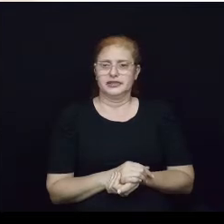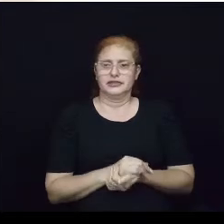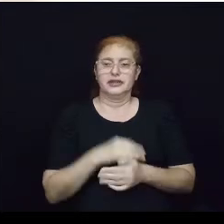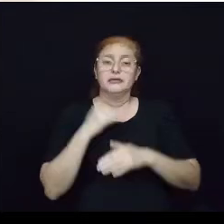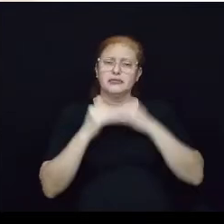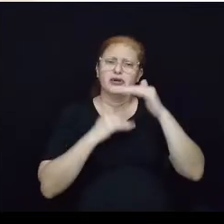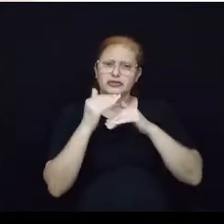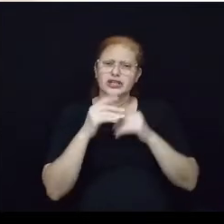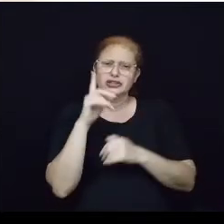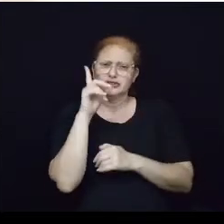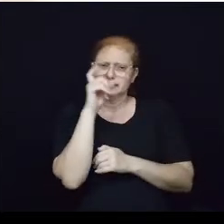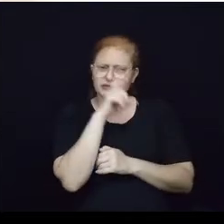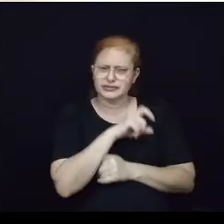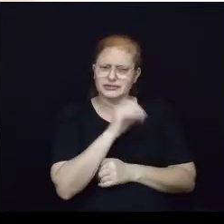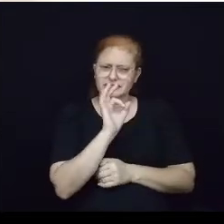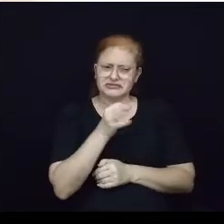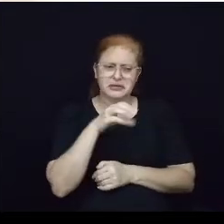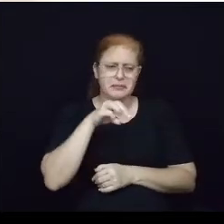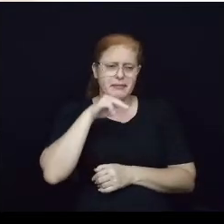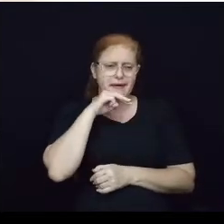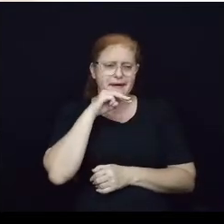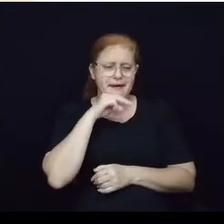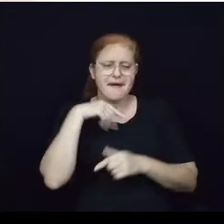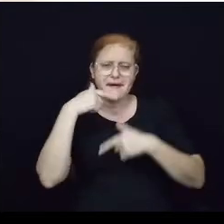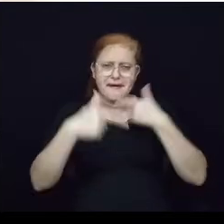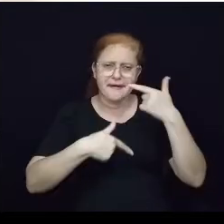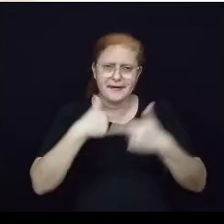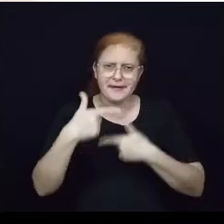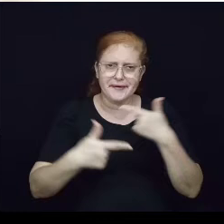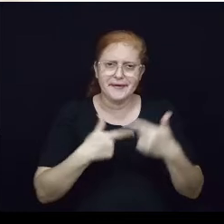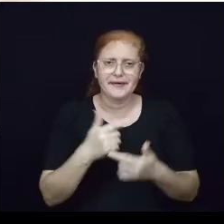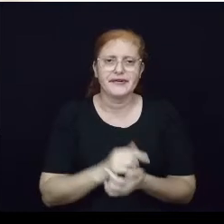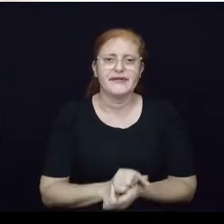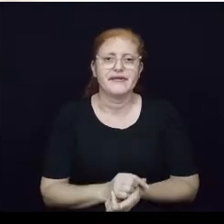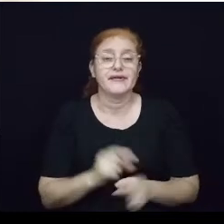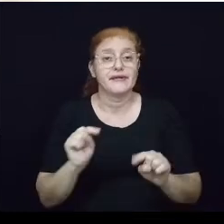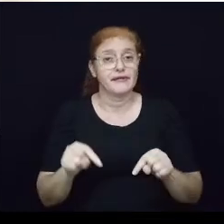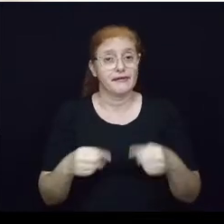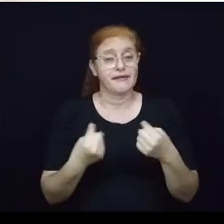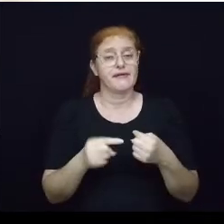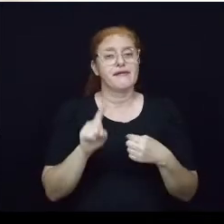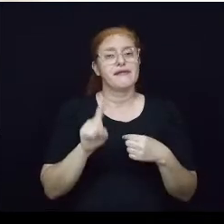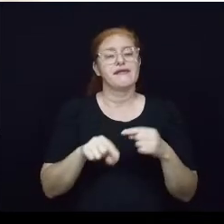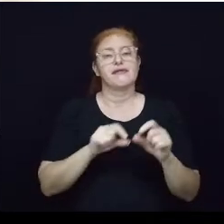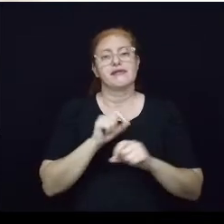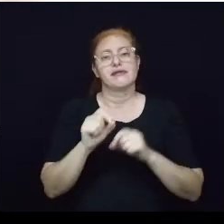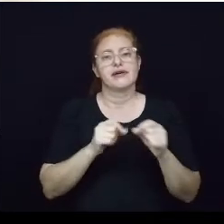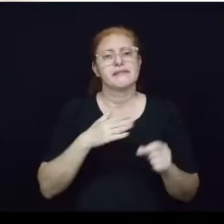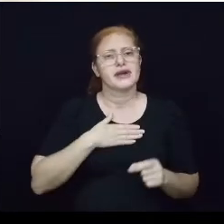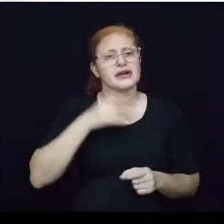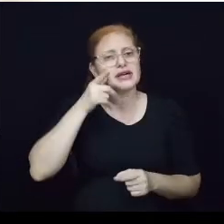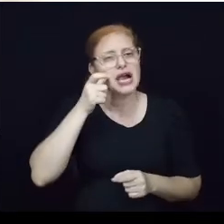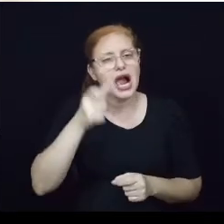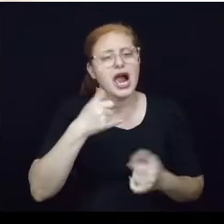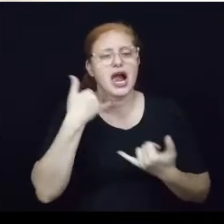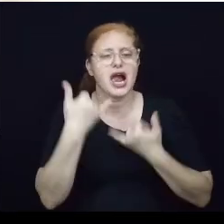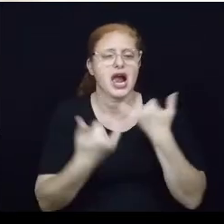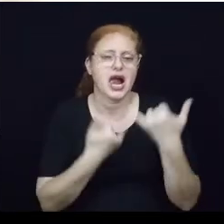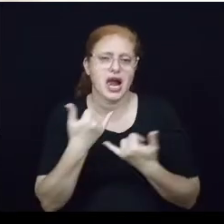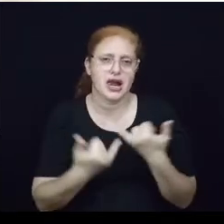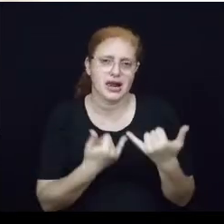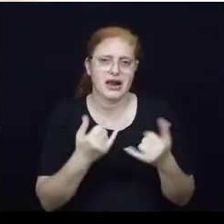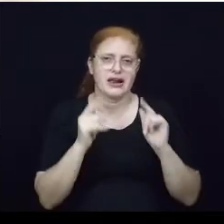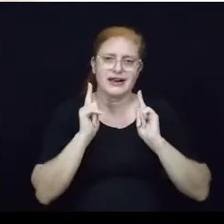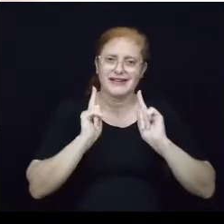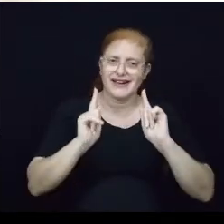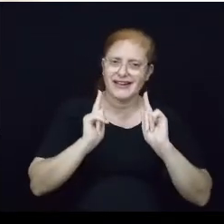Processo bem diferente, né, Mauro, de trabalho. O desafio era esse meu interesse, a brincadeira disso,